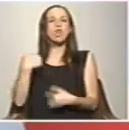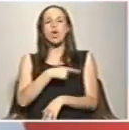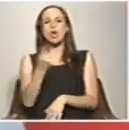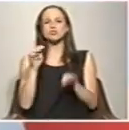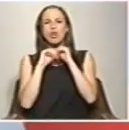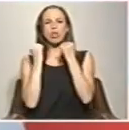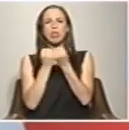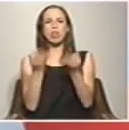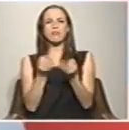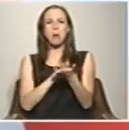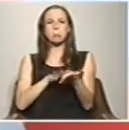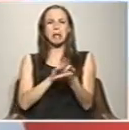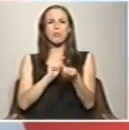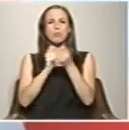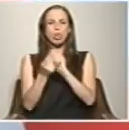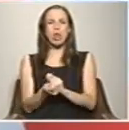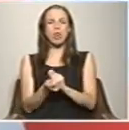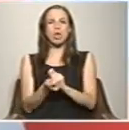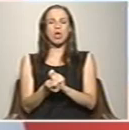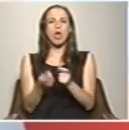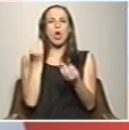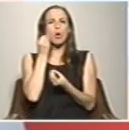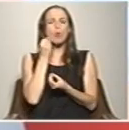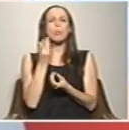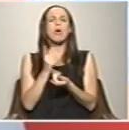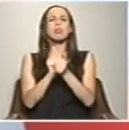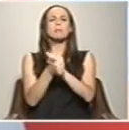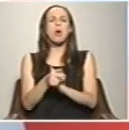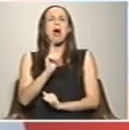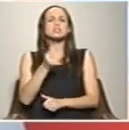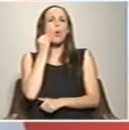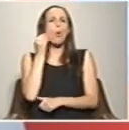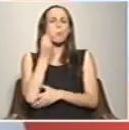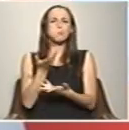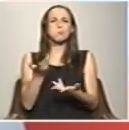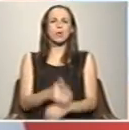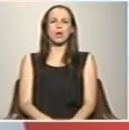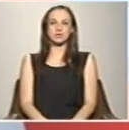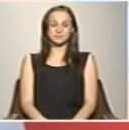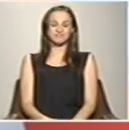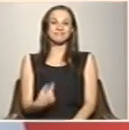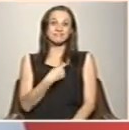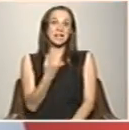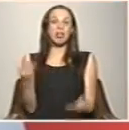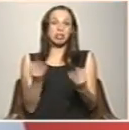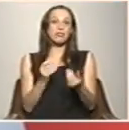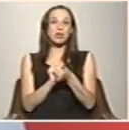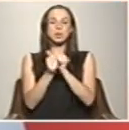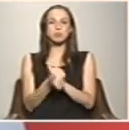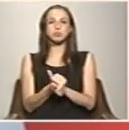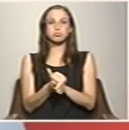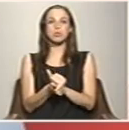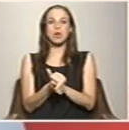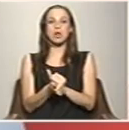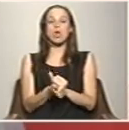e como é que é possível fazer essa adaptação? Como é que podemos fazer essa adaptação? Olha, está a mudar de tal maneira que eu já tenho dito várias